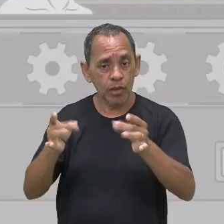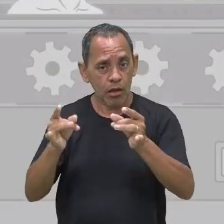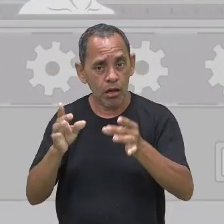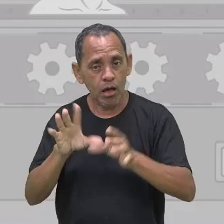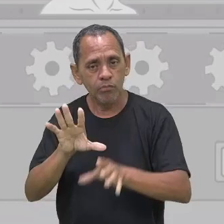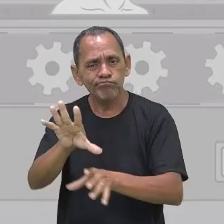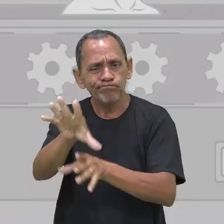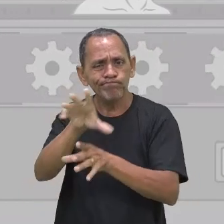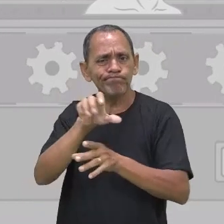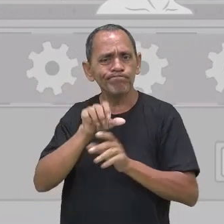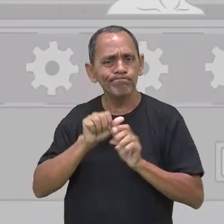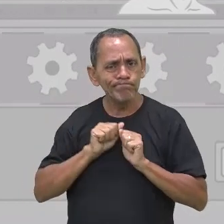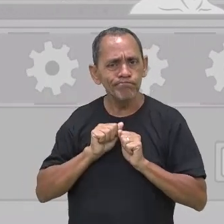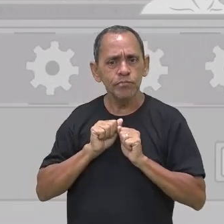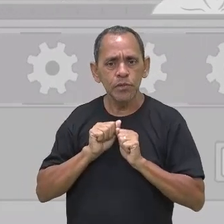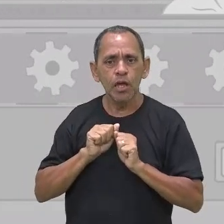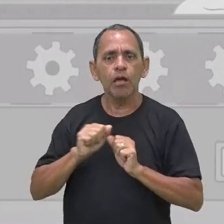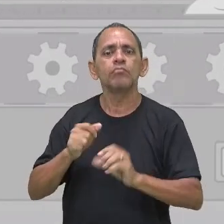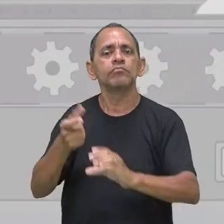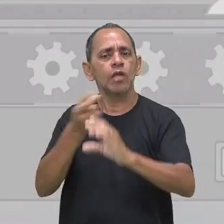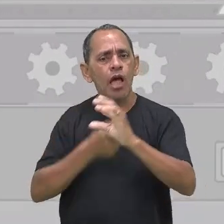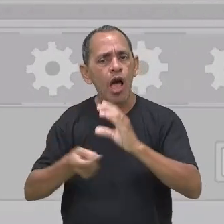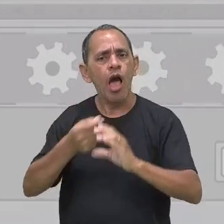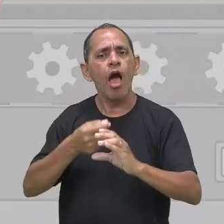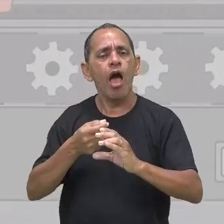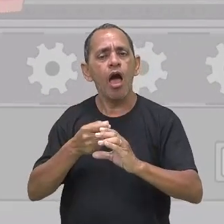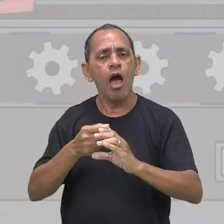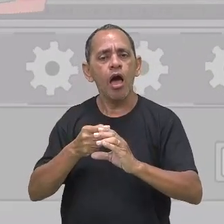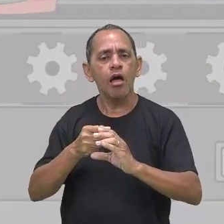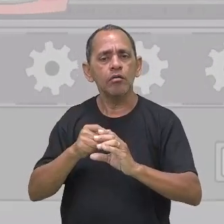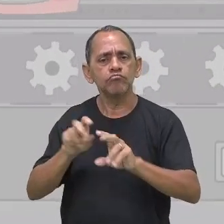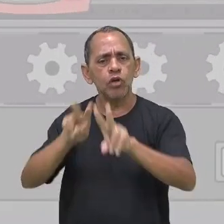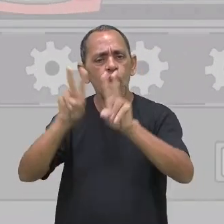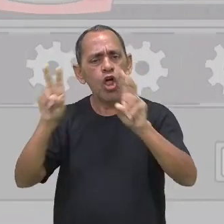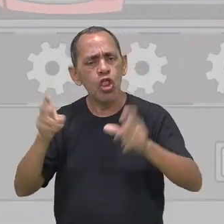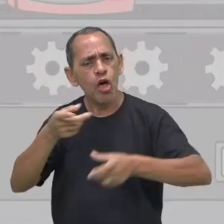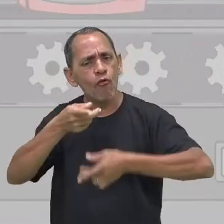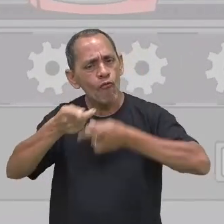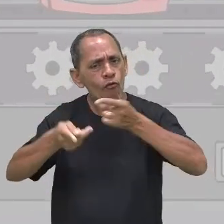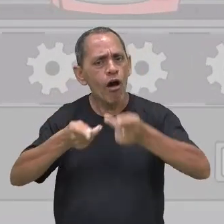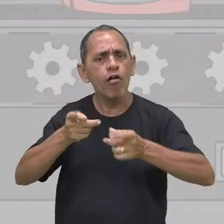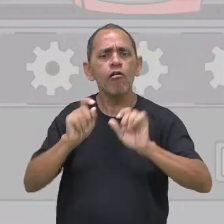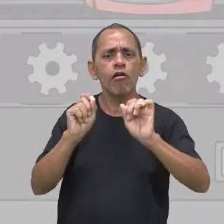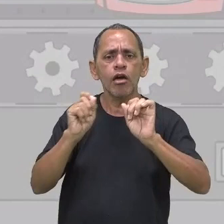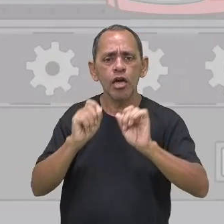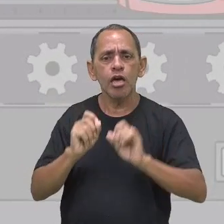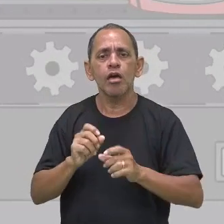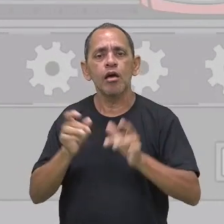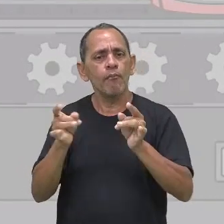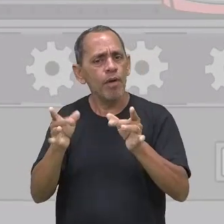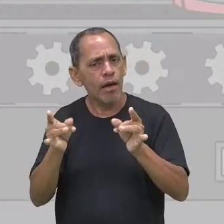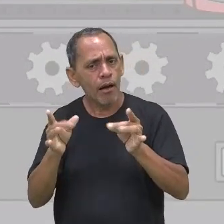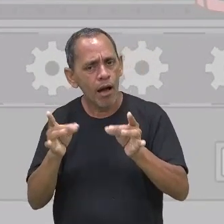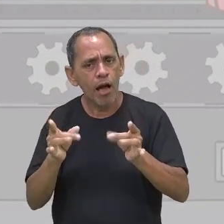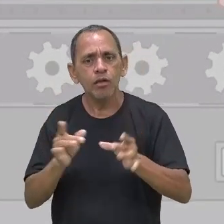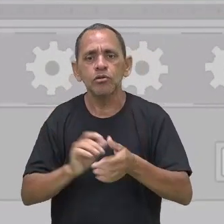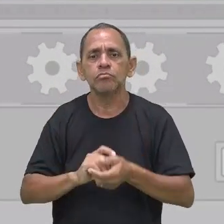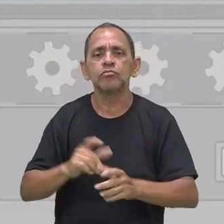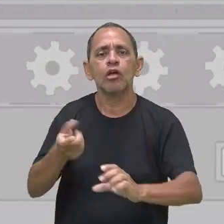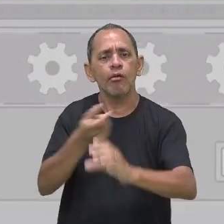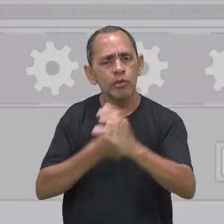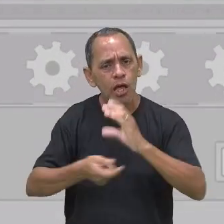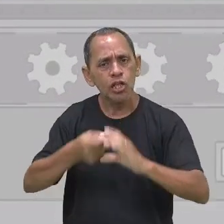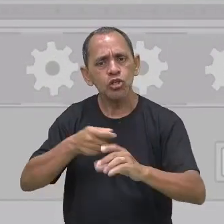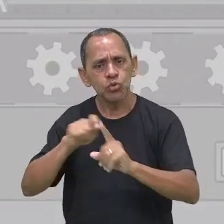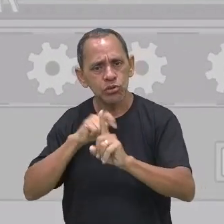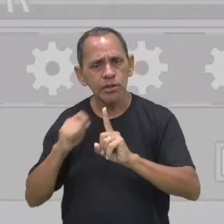apropriar, o capitalismo, quando você fala de mercado, o mercado se apropria, então o mercado é o capitalismo, a sociedade